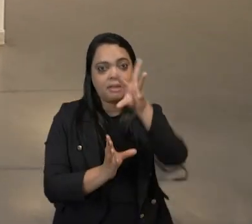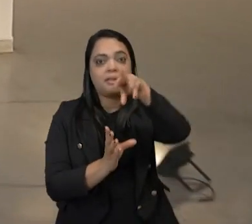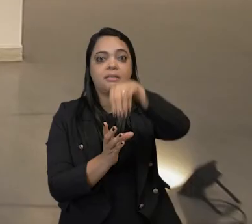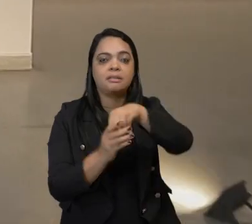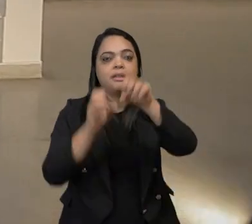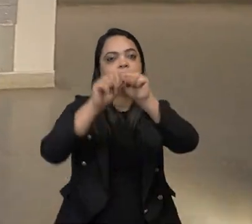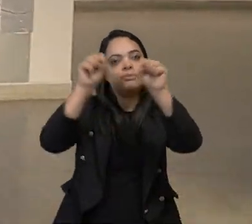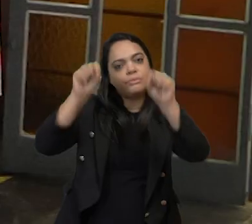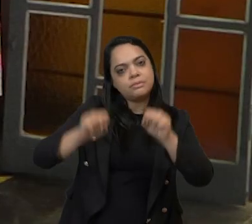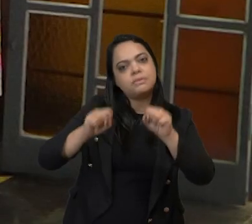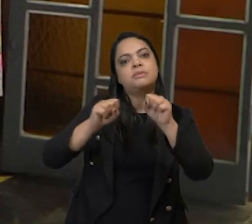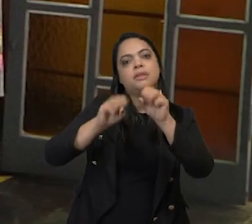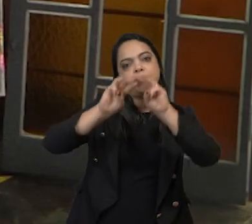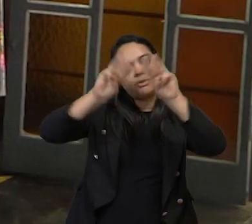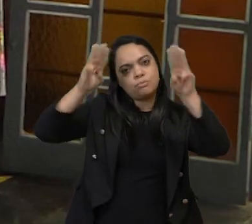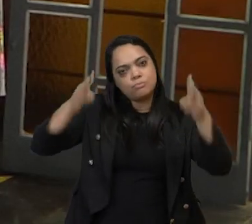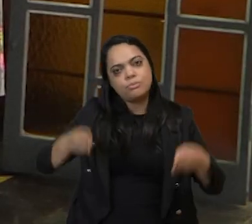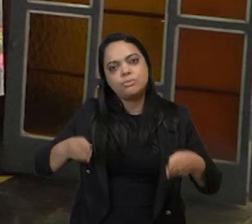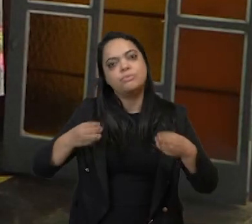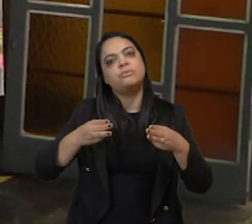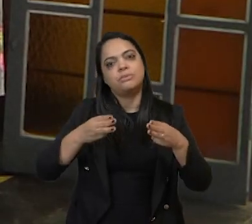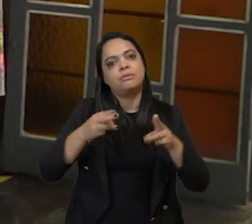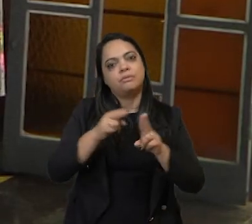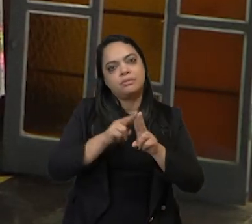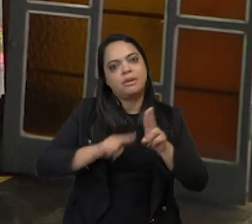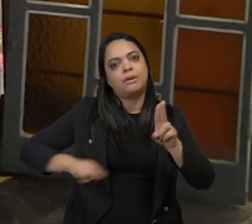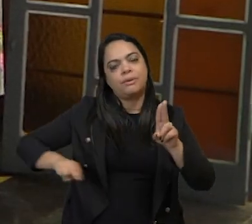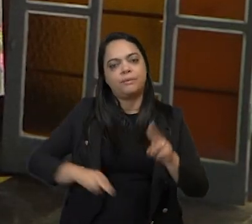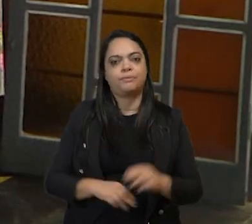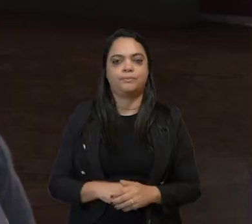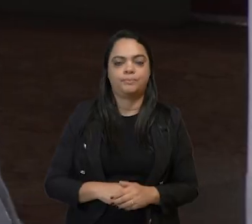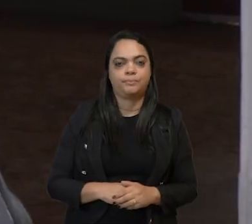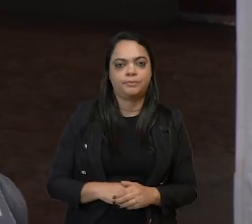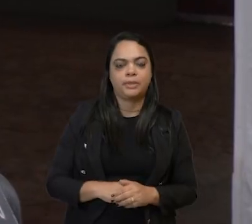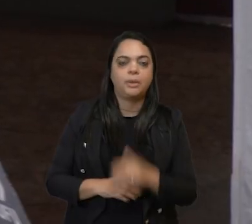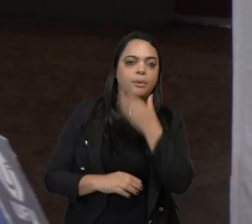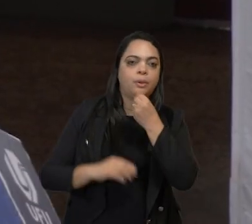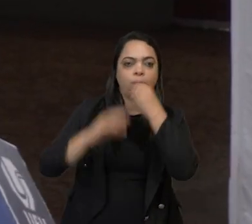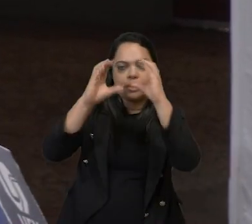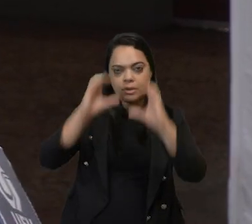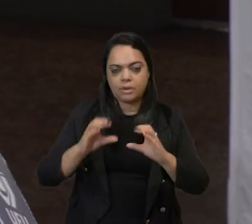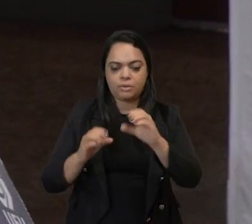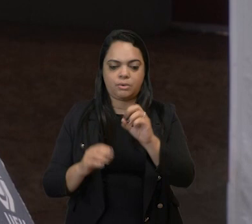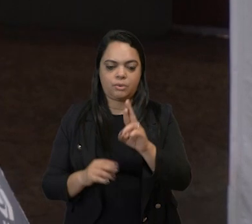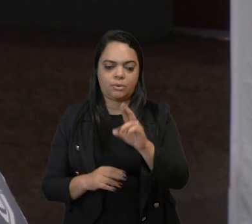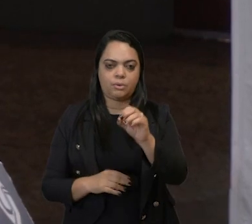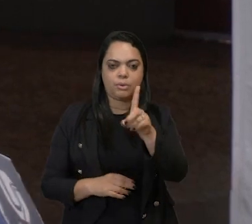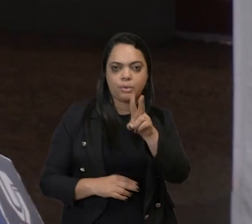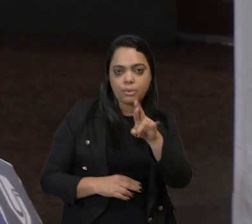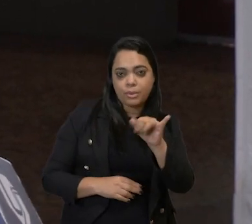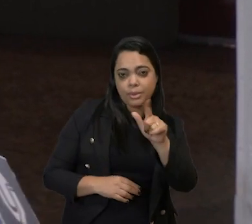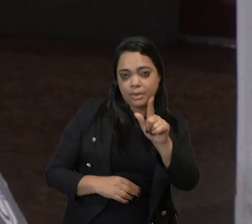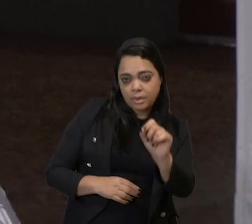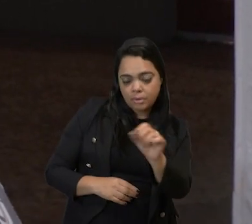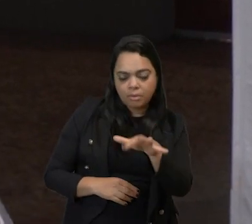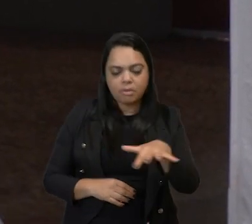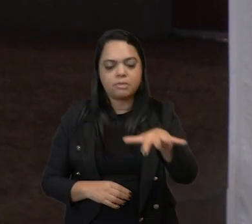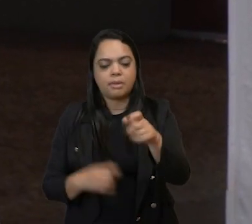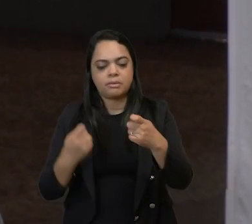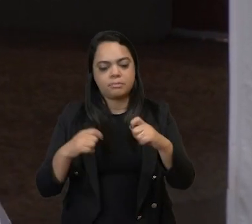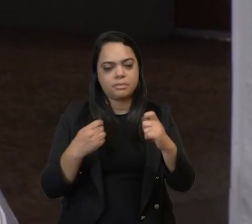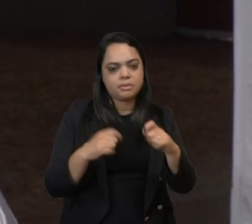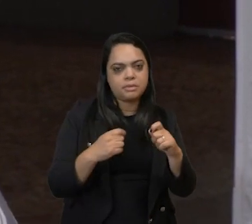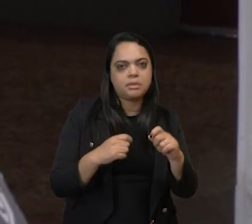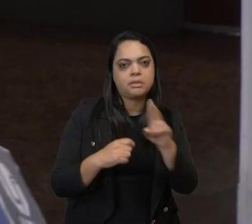realizados no sistema de museus da Universidade o Simon para o coordenador Rodrigo de Freitas esses espaços